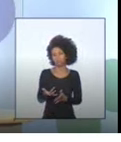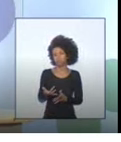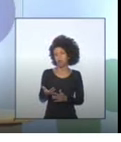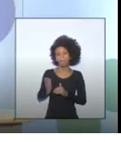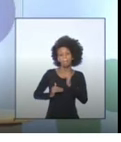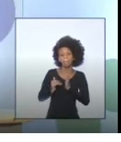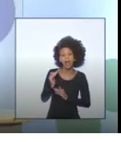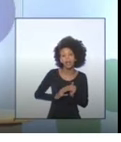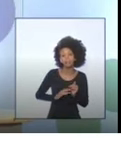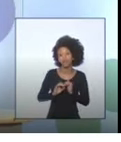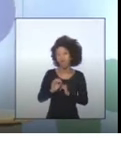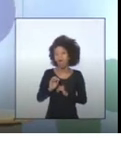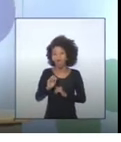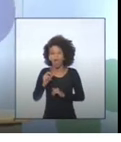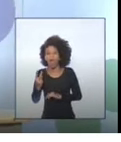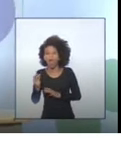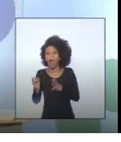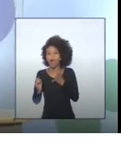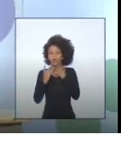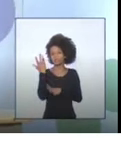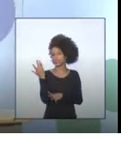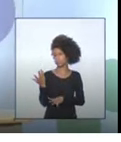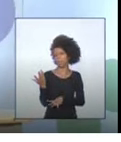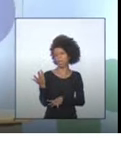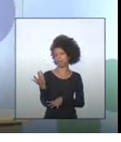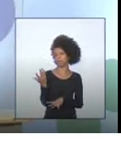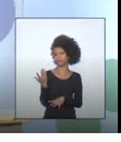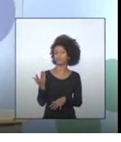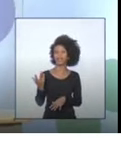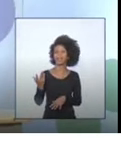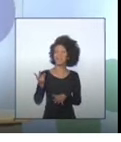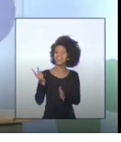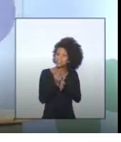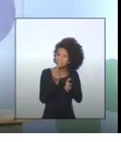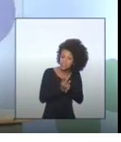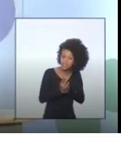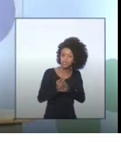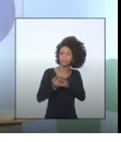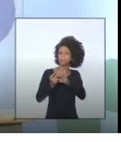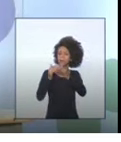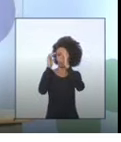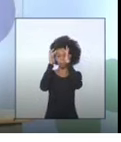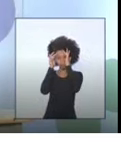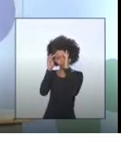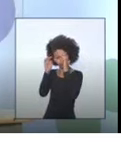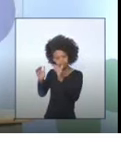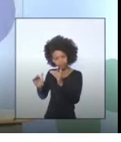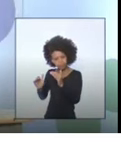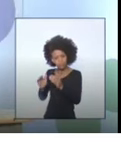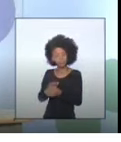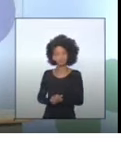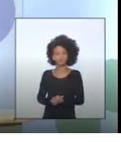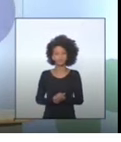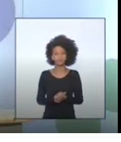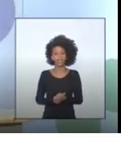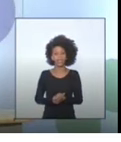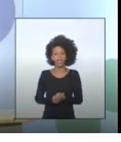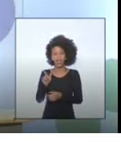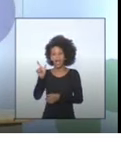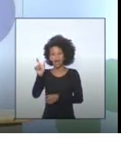situação. Nós devemos sempre promover esse diálogo, sempre baseado nessa questão do respeito. A Giovana coloca, né? Não